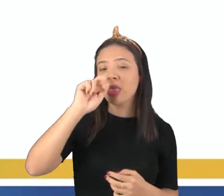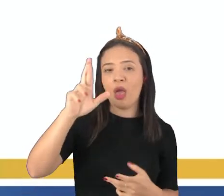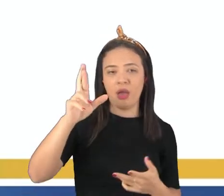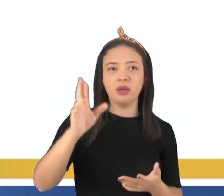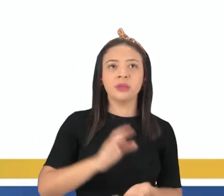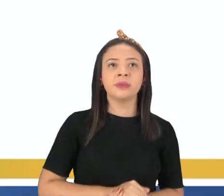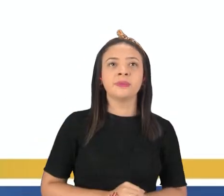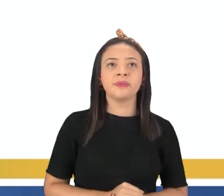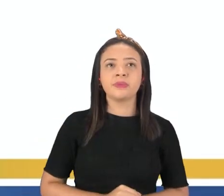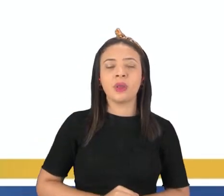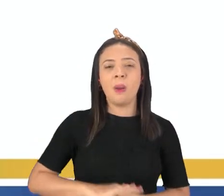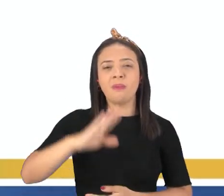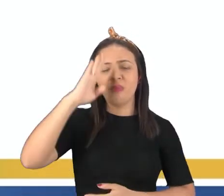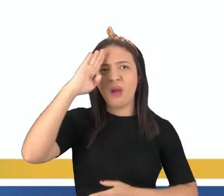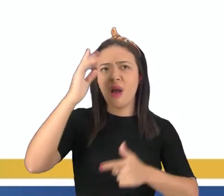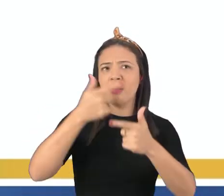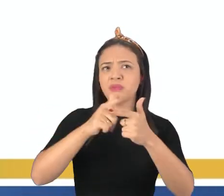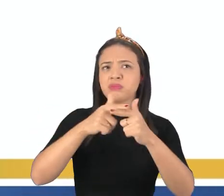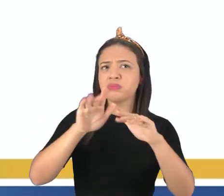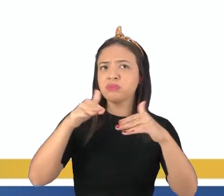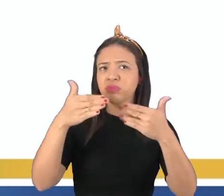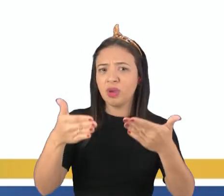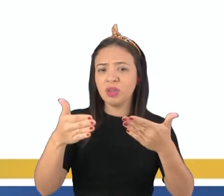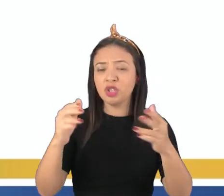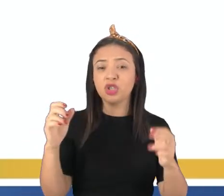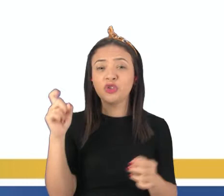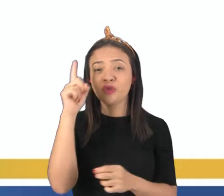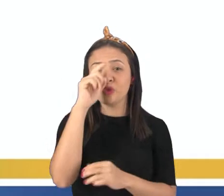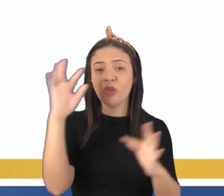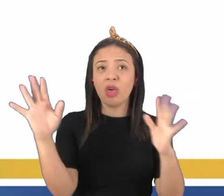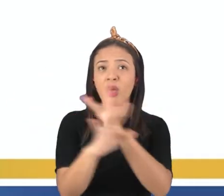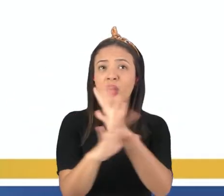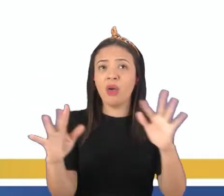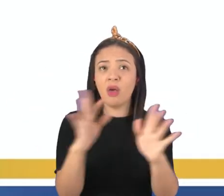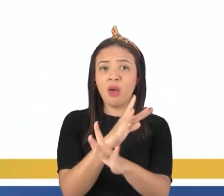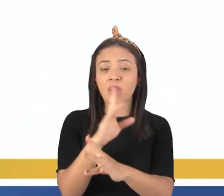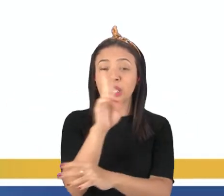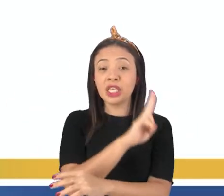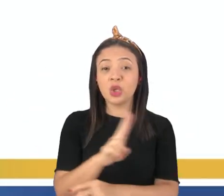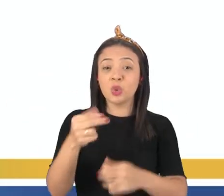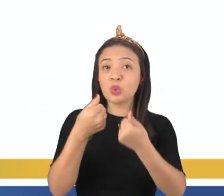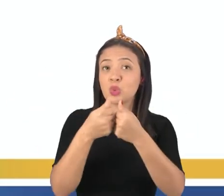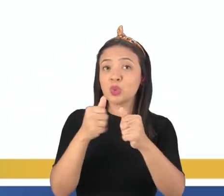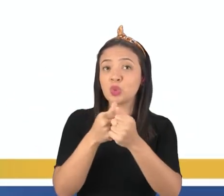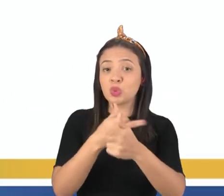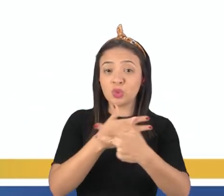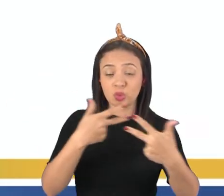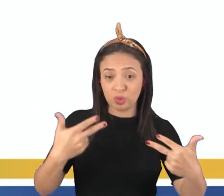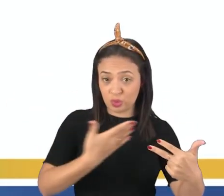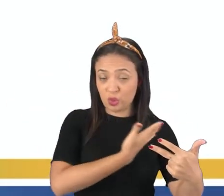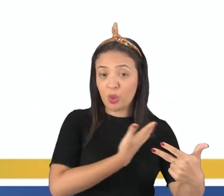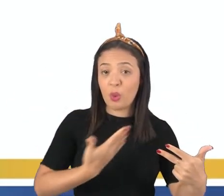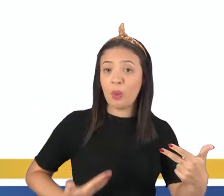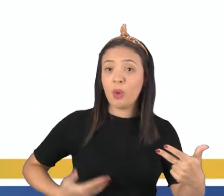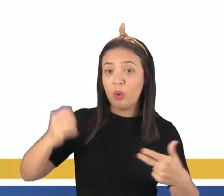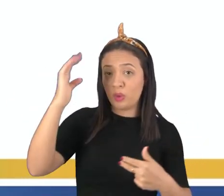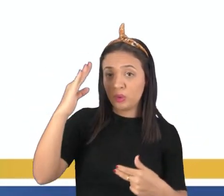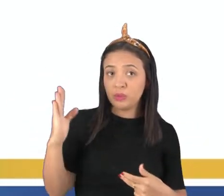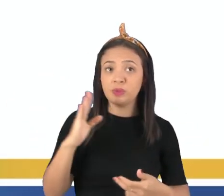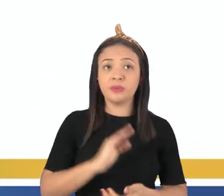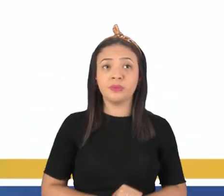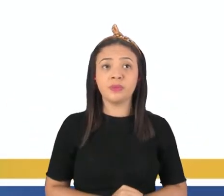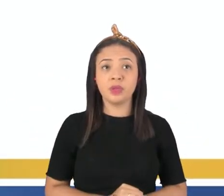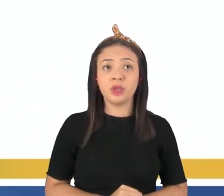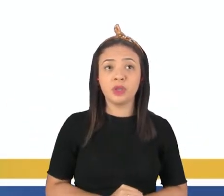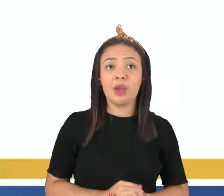Quais os principais problemas dessa mobilidade urbana que usa transporte, usa veículos?